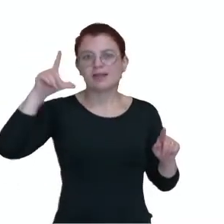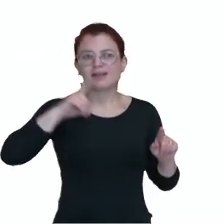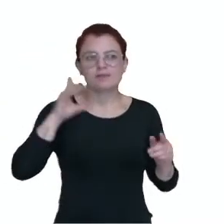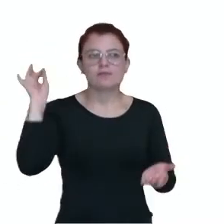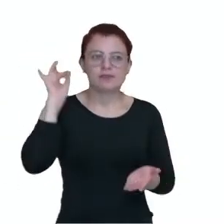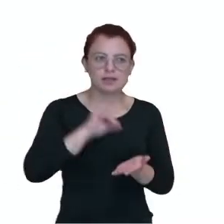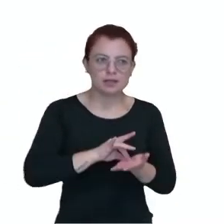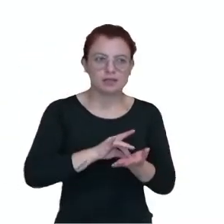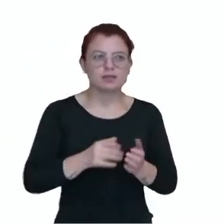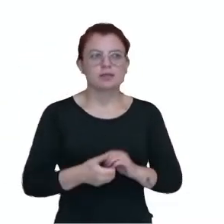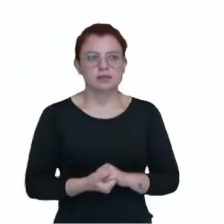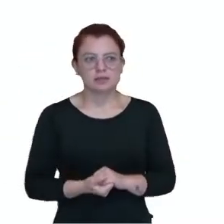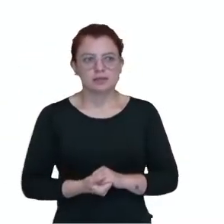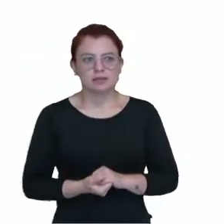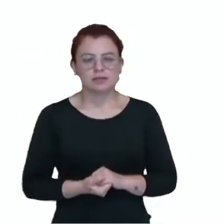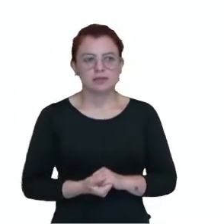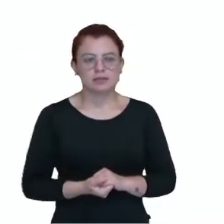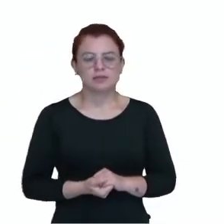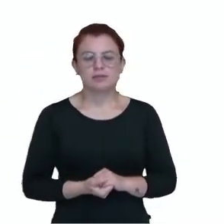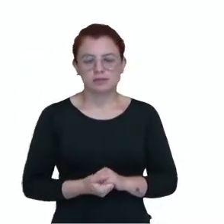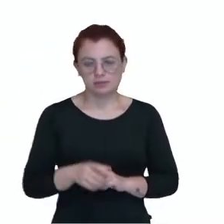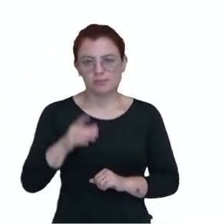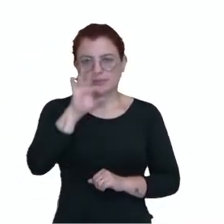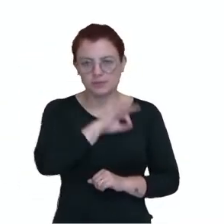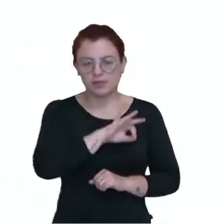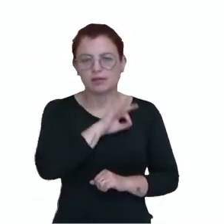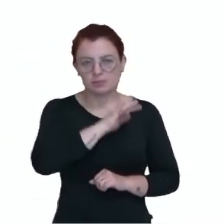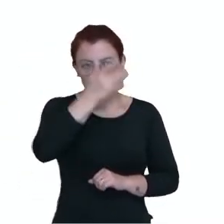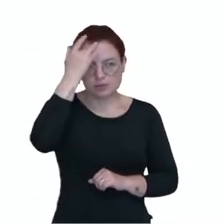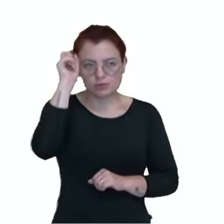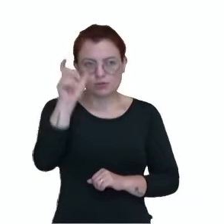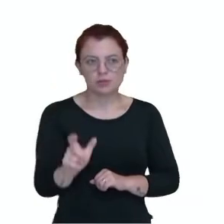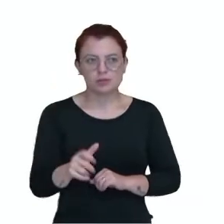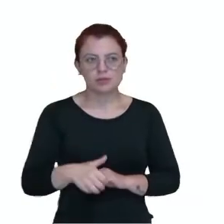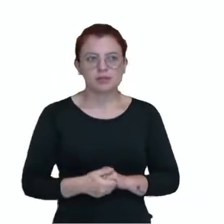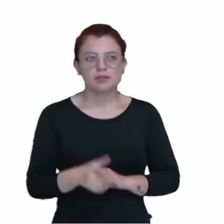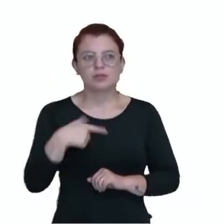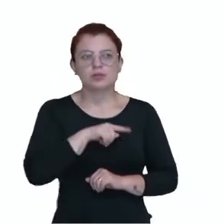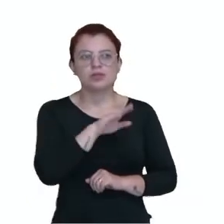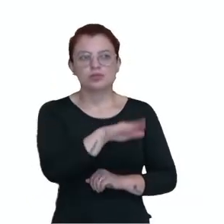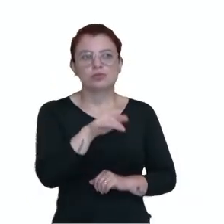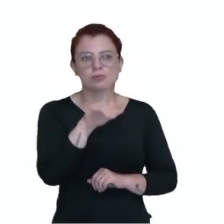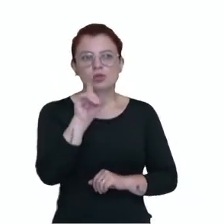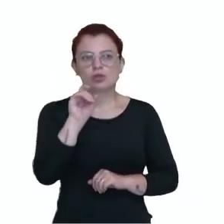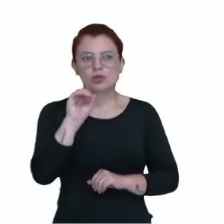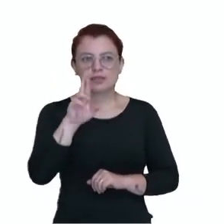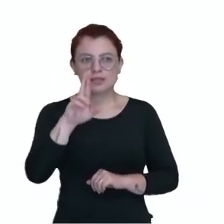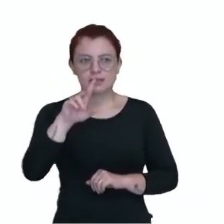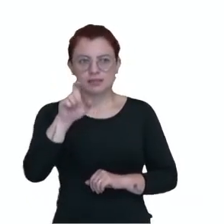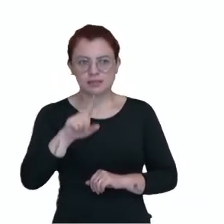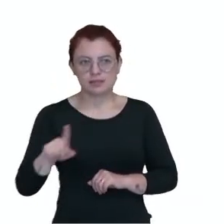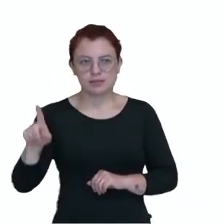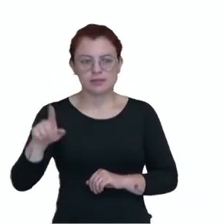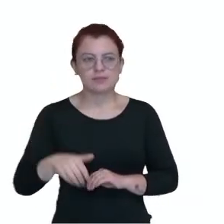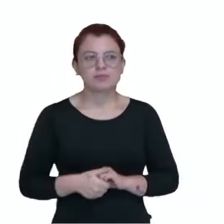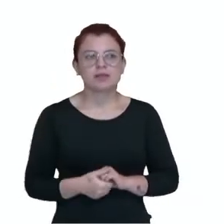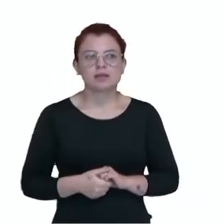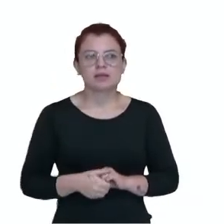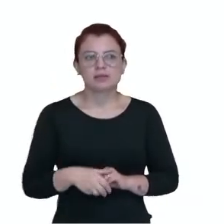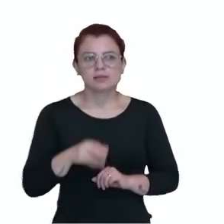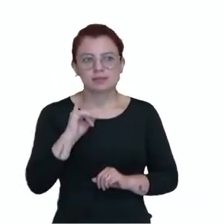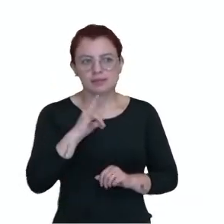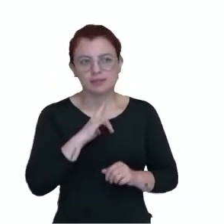real, é a concentração de renda real da população. Curva de Lorenz a gente chama, pessoal. Ou seja, quanto